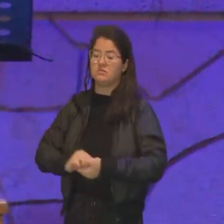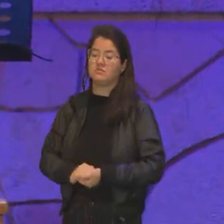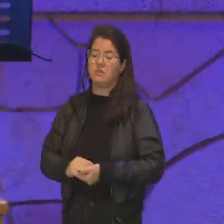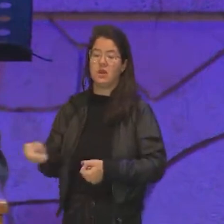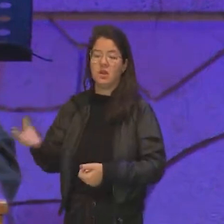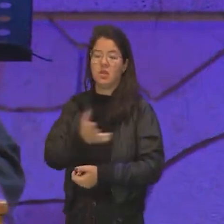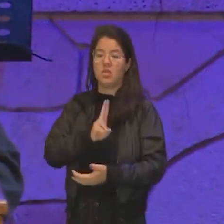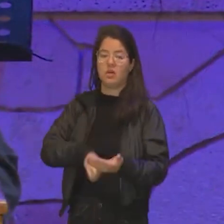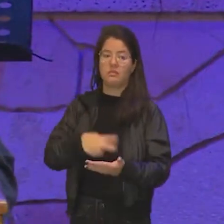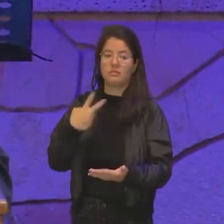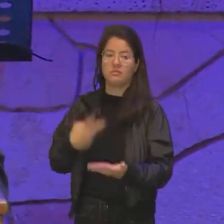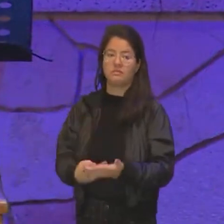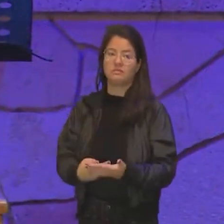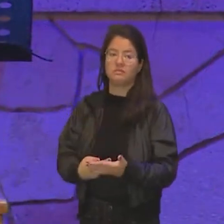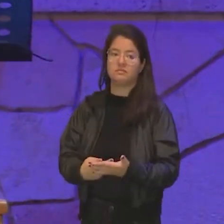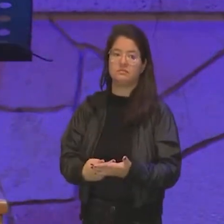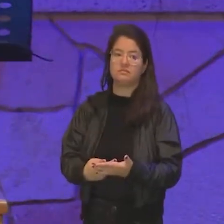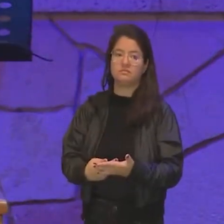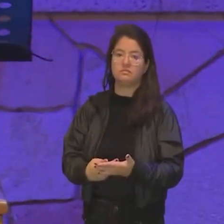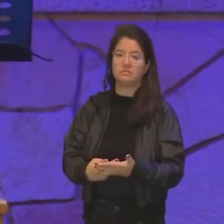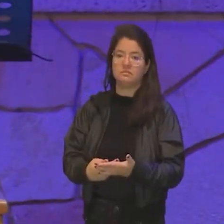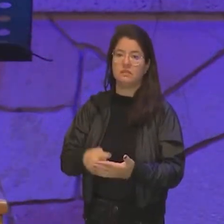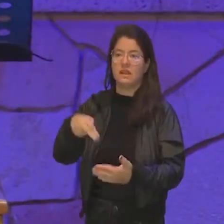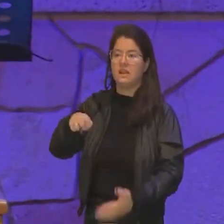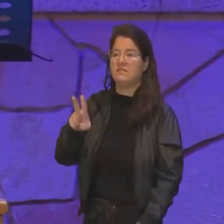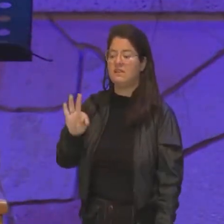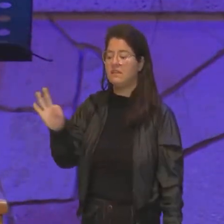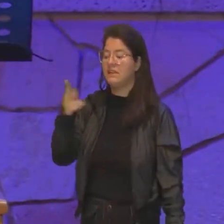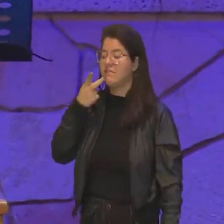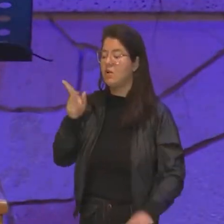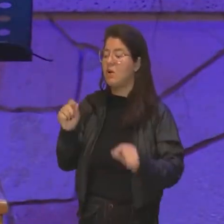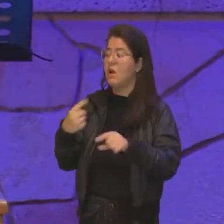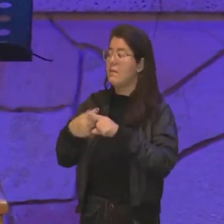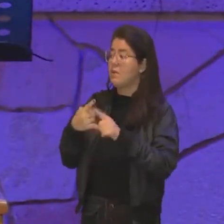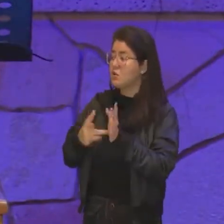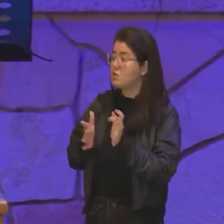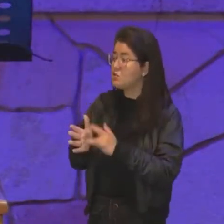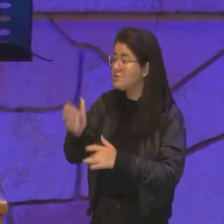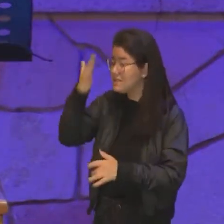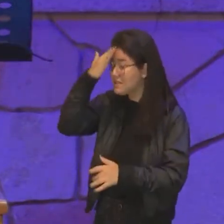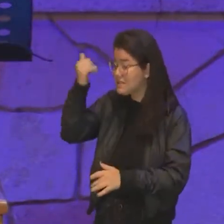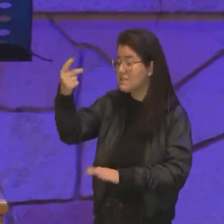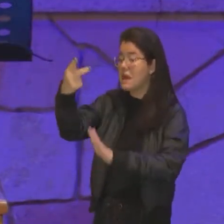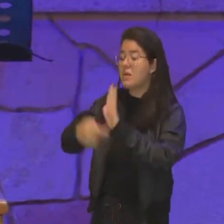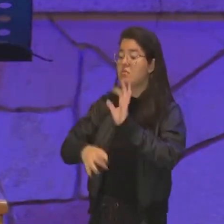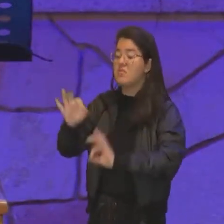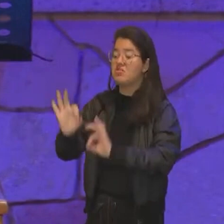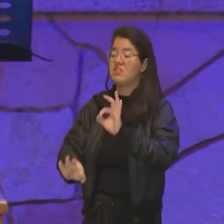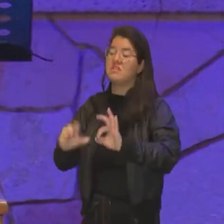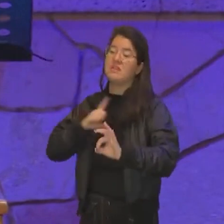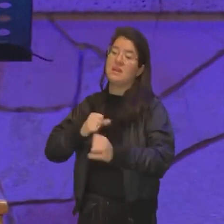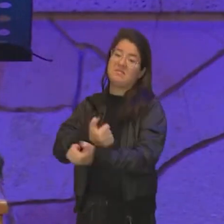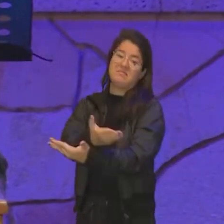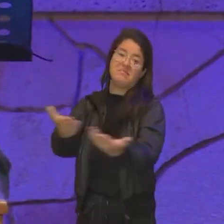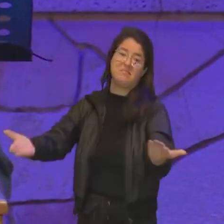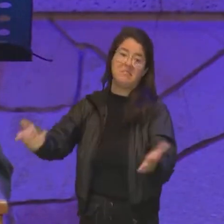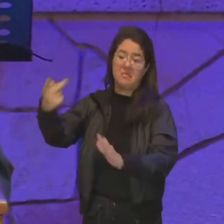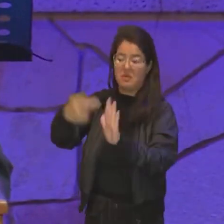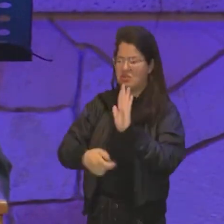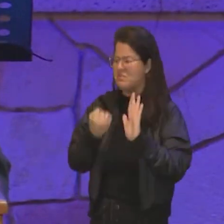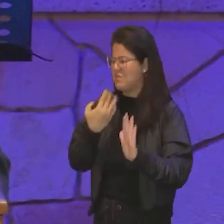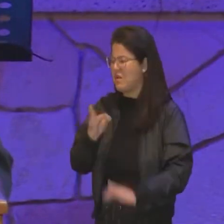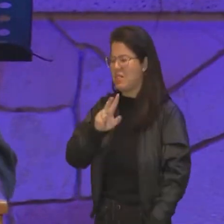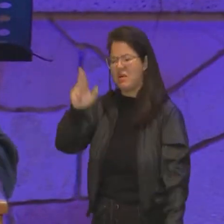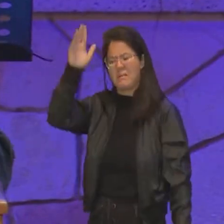Nova Versão Transformadora, NVT, diz assim: porque eu sei os planos que tenho para vocês, planos de bem e